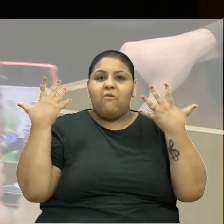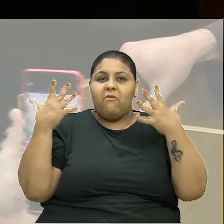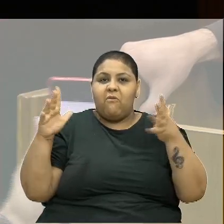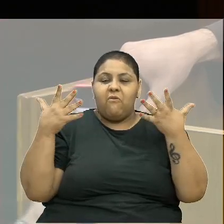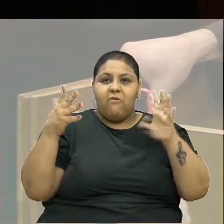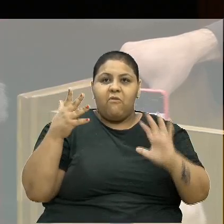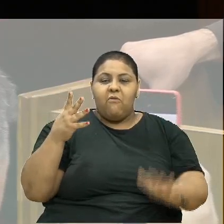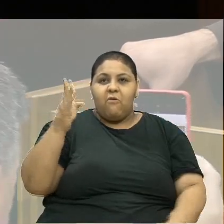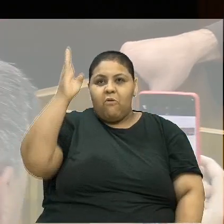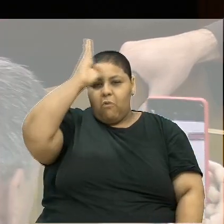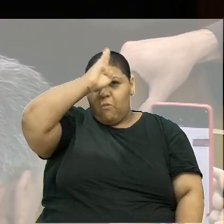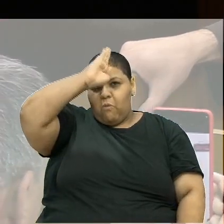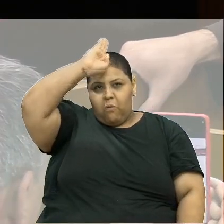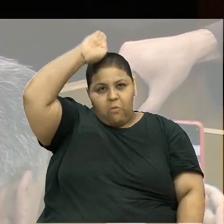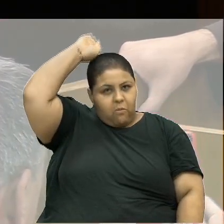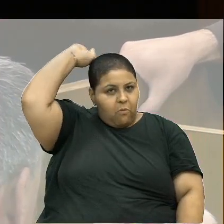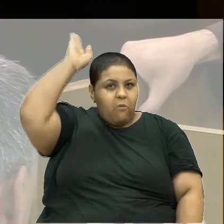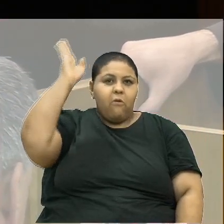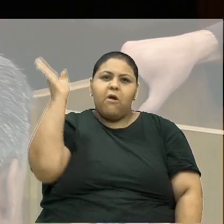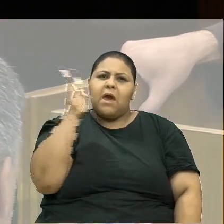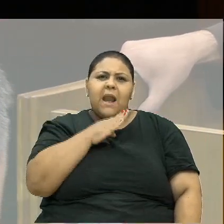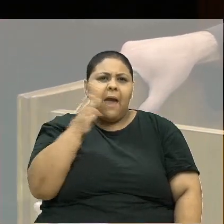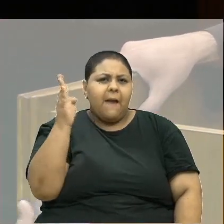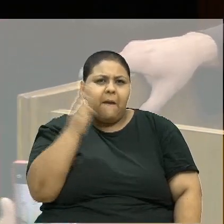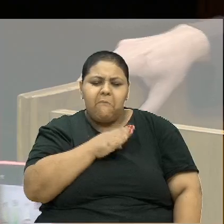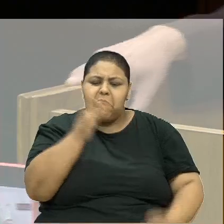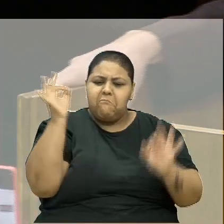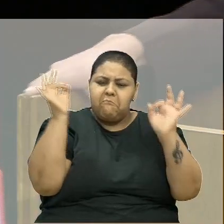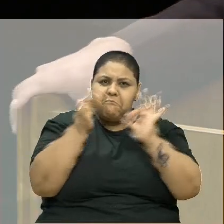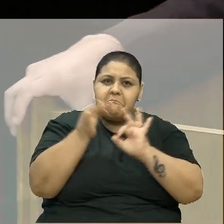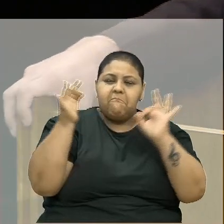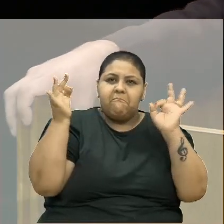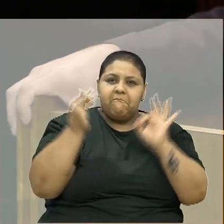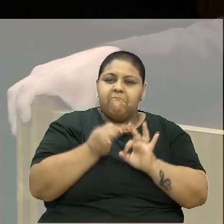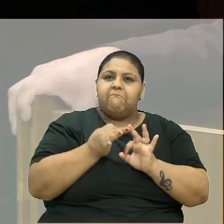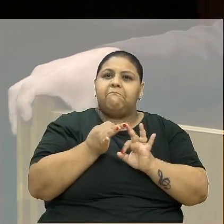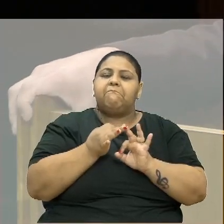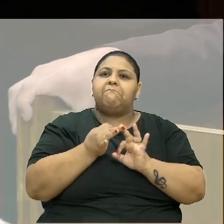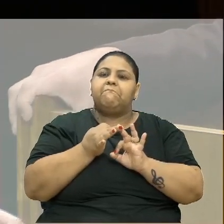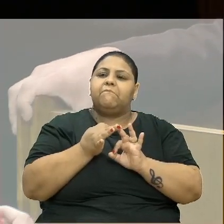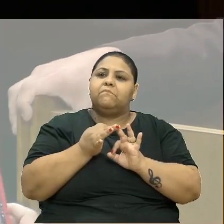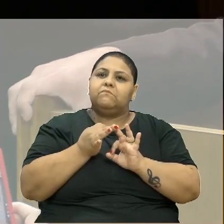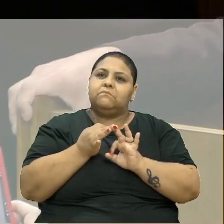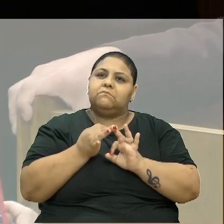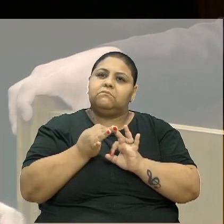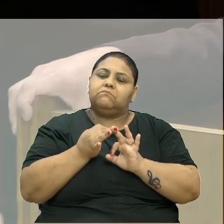Corpo de Bombeiro, que foi muito ágil, rápido, eficiente, que